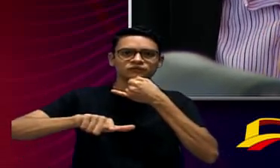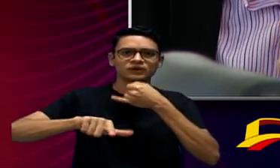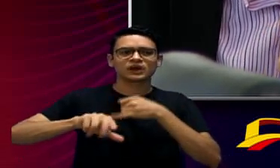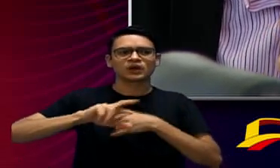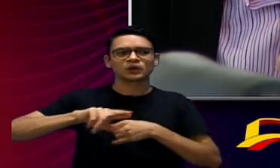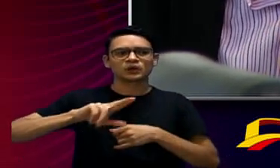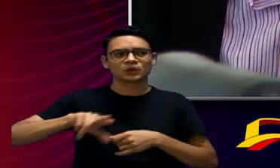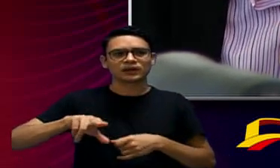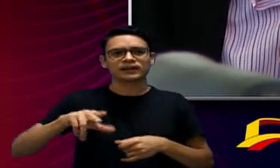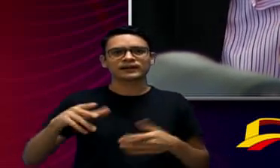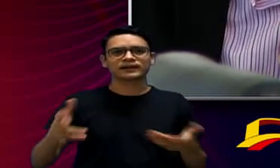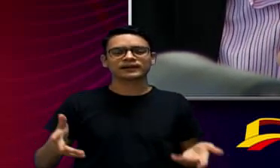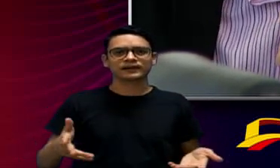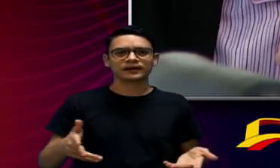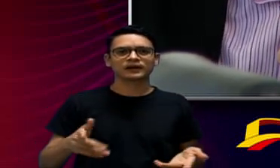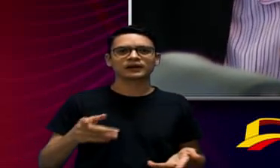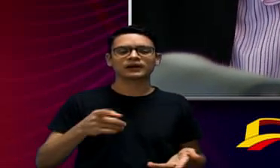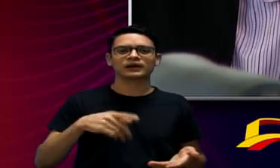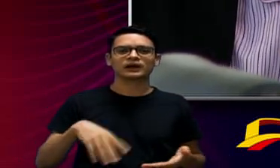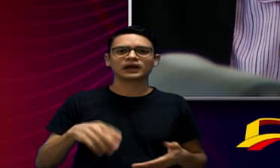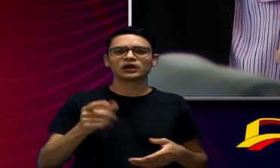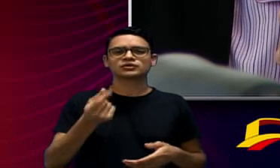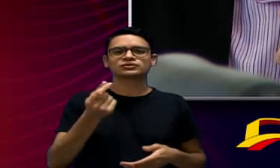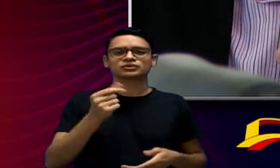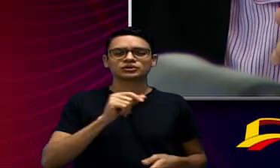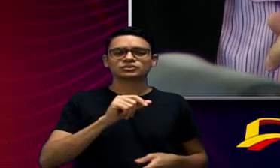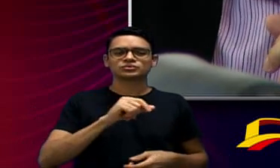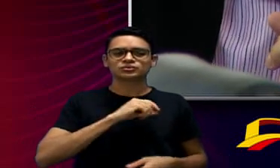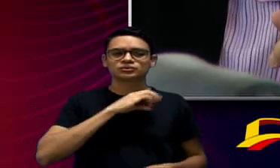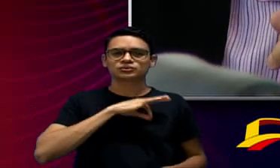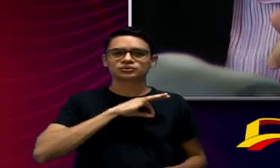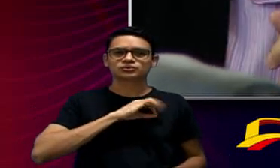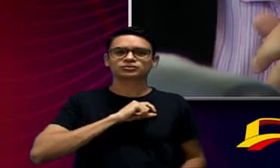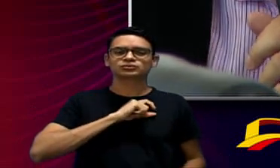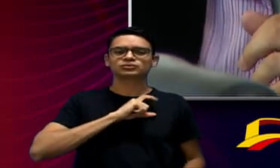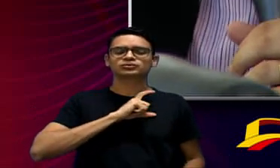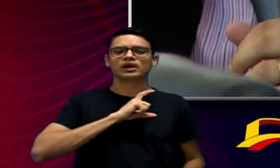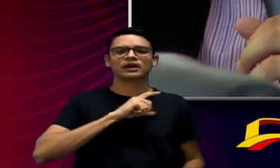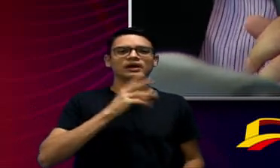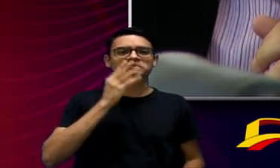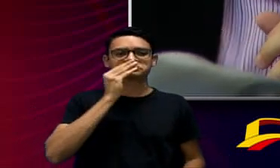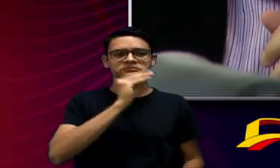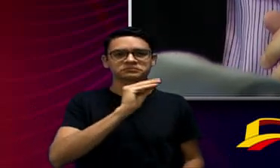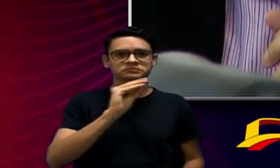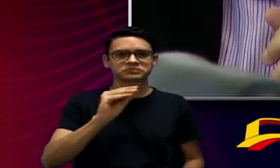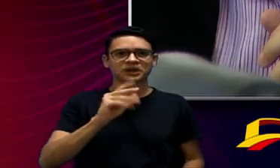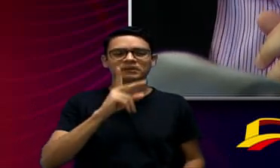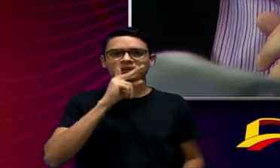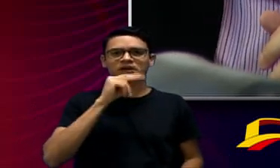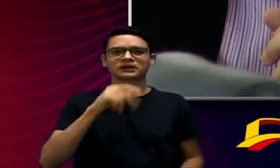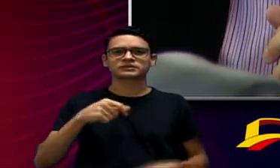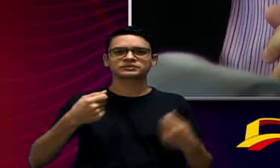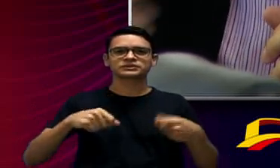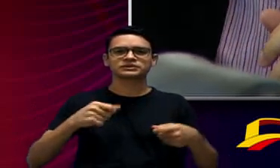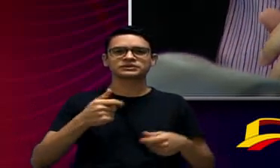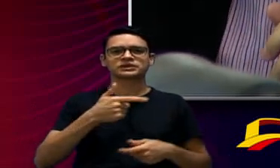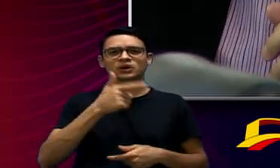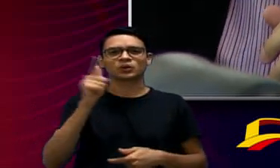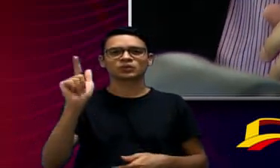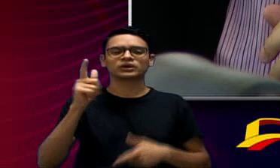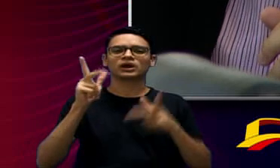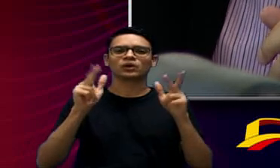dá ibope, né? Você dá melhores salários, condições, não dá ibope. Então ele parte para outro lado, como foi em